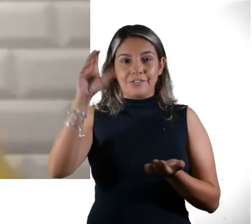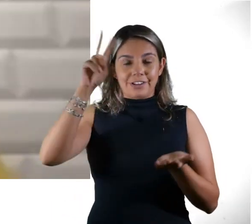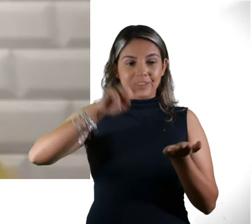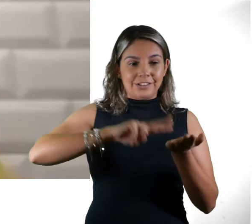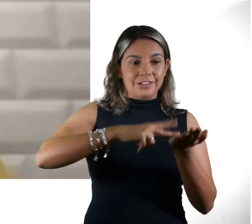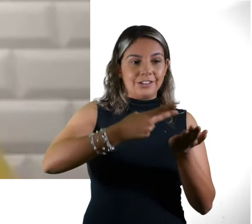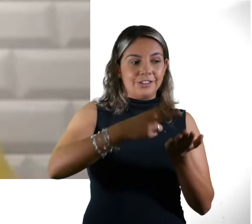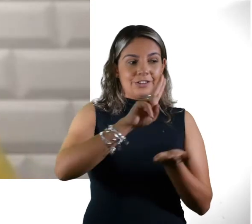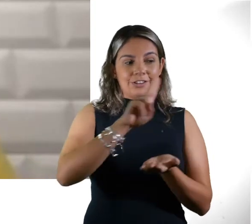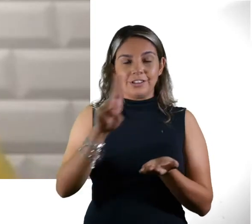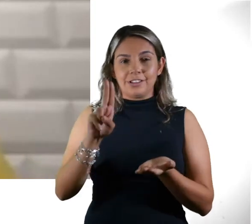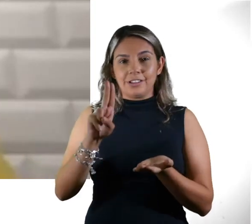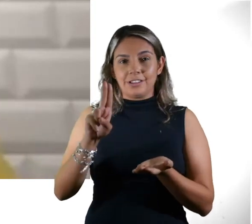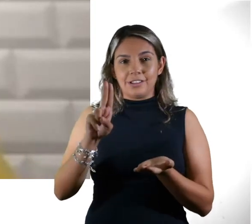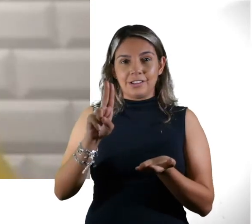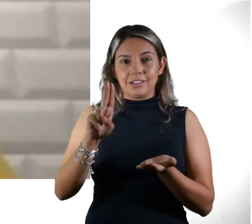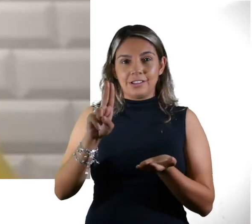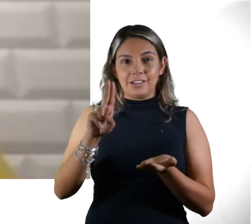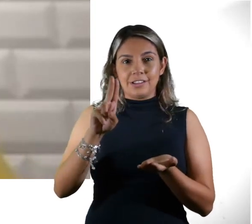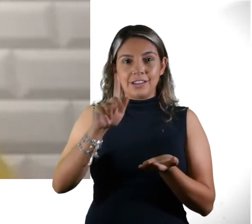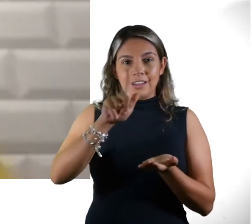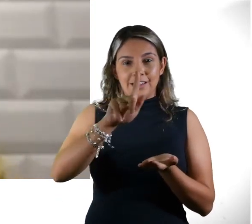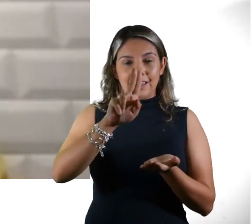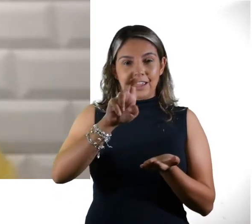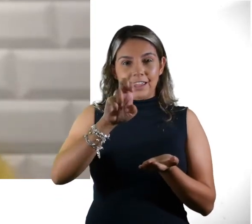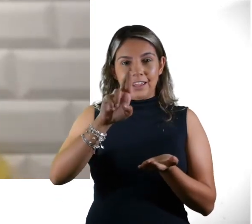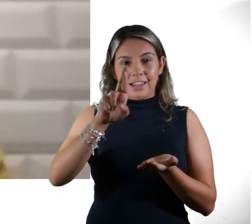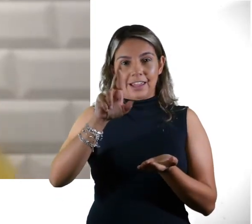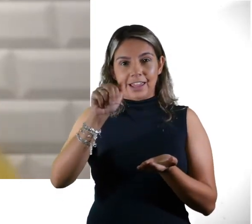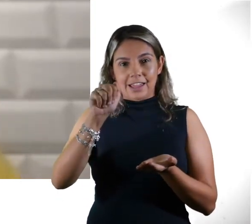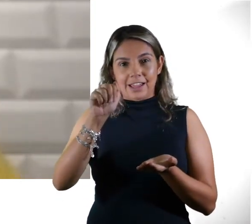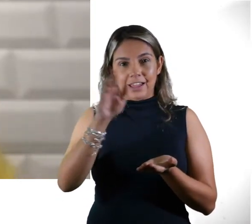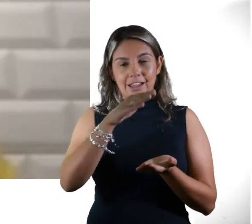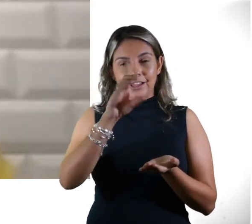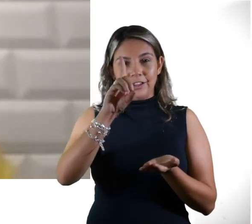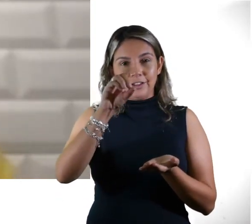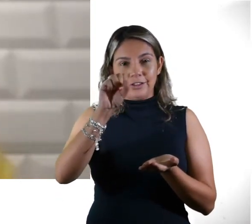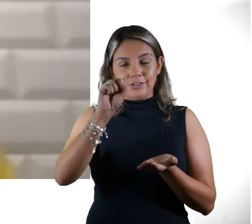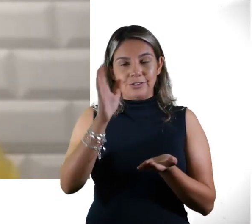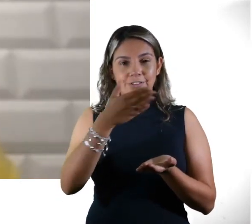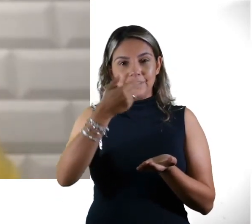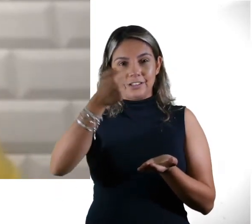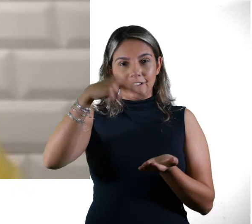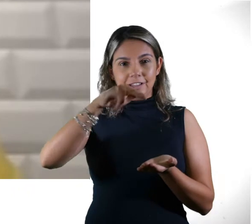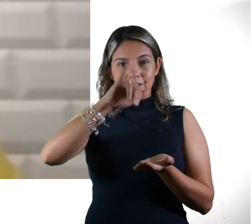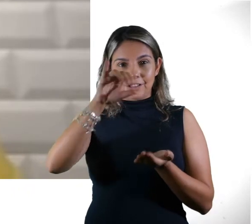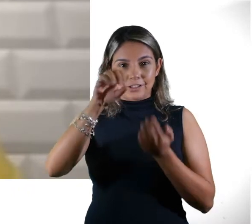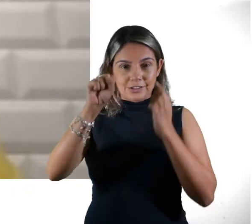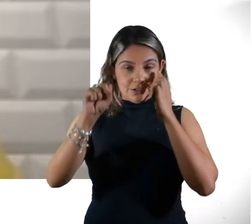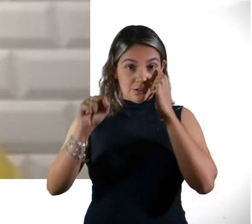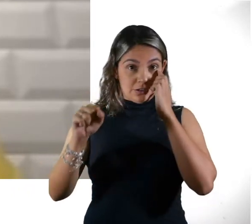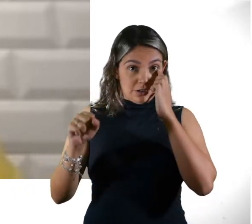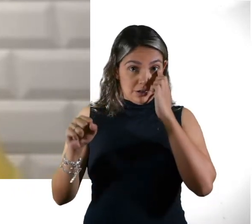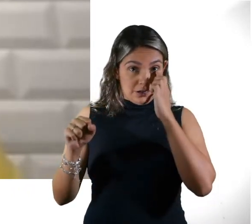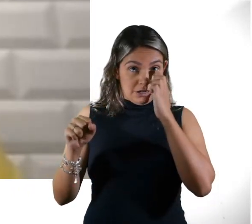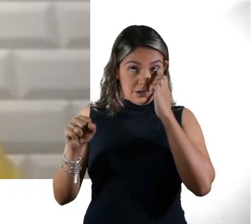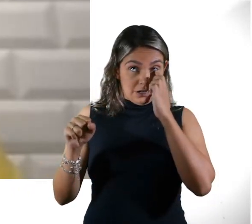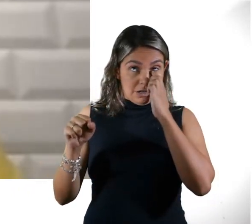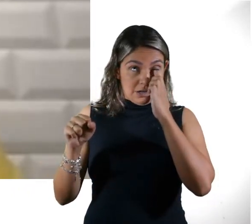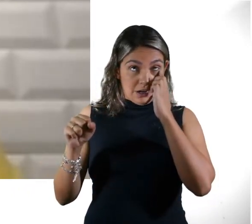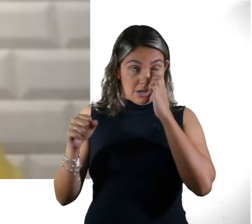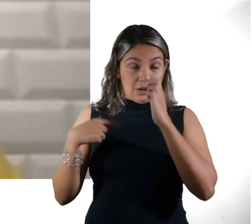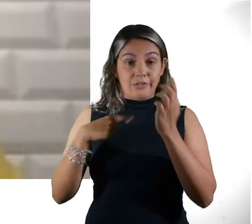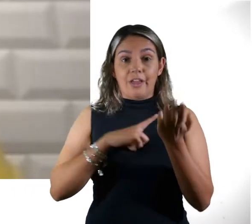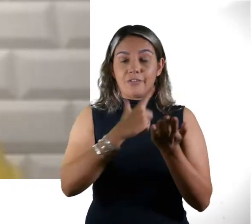melhor, chamaram-lhe A Guerra dos Anjos. Com este livro, ele teve vários títulos, não é?